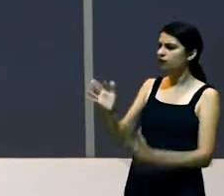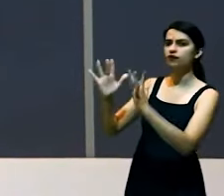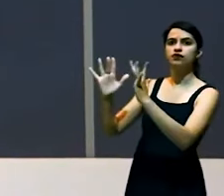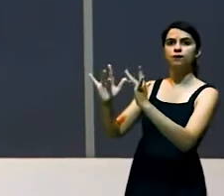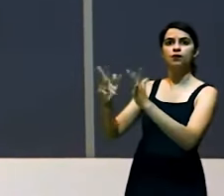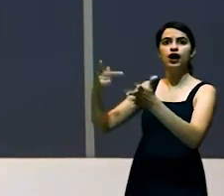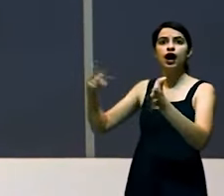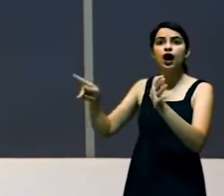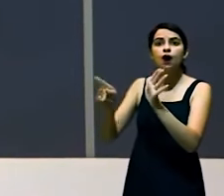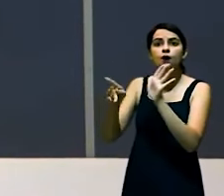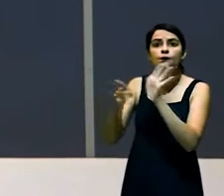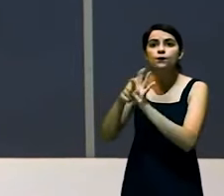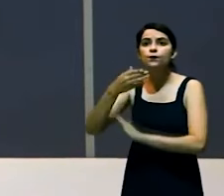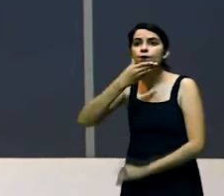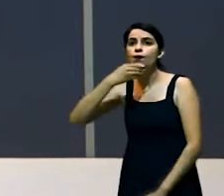Pastor, não tem esse poder não.